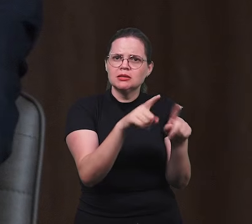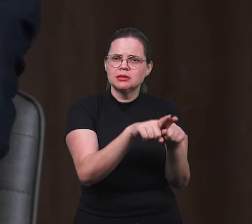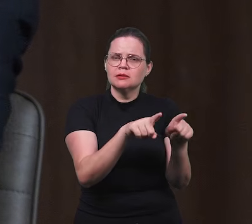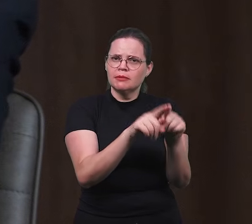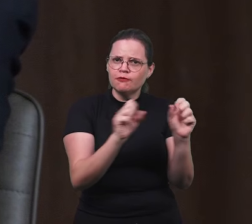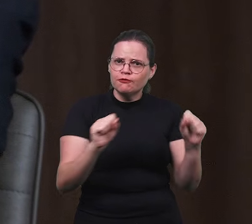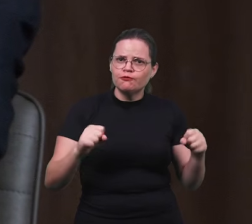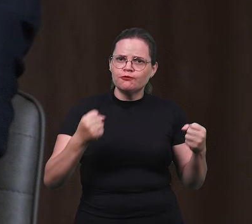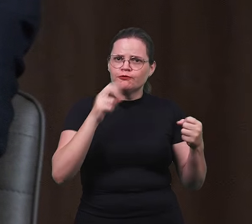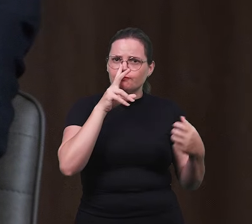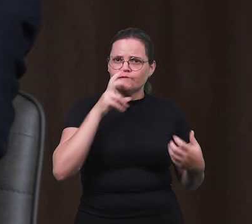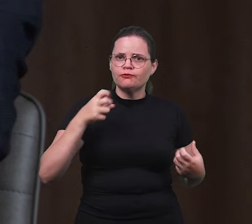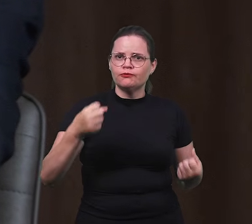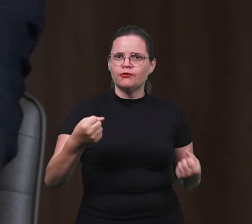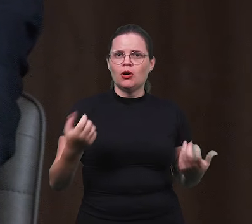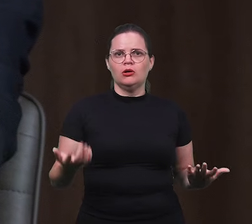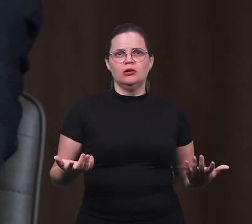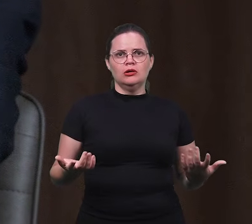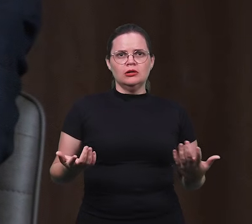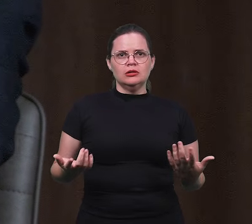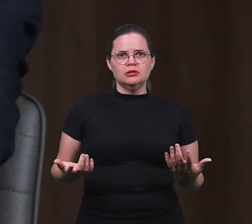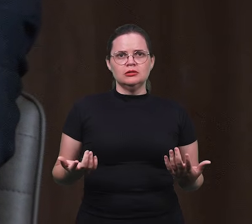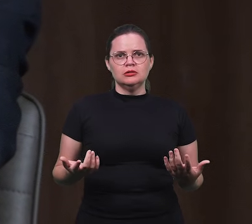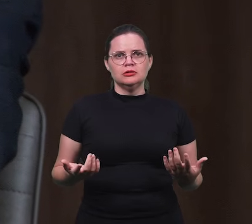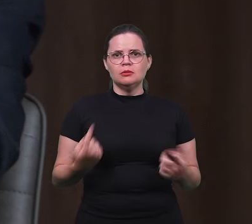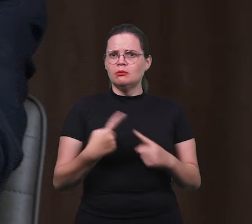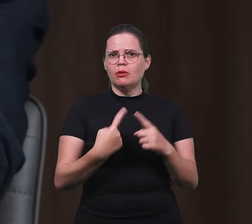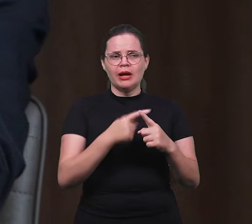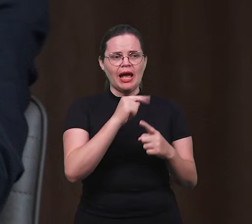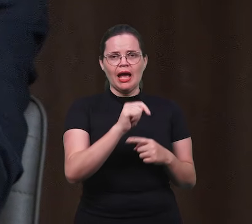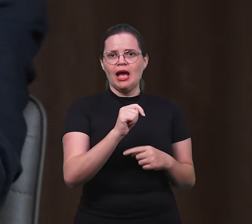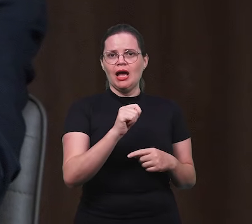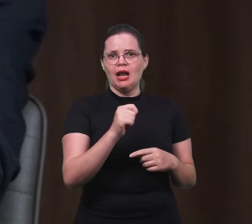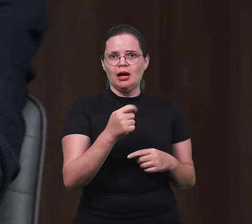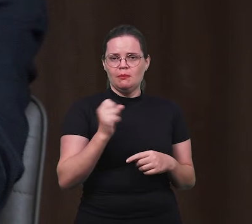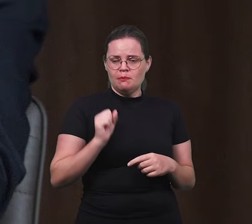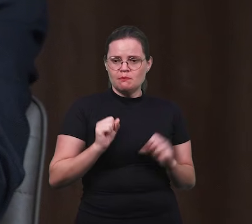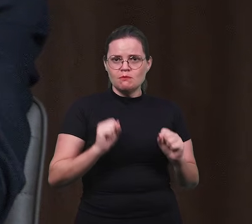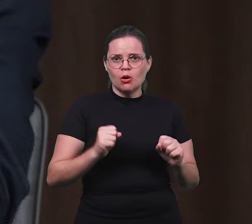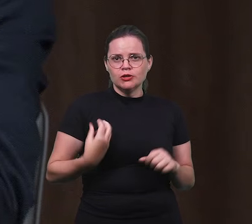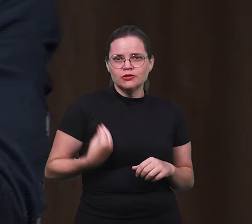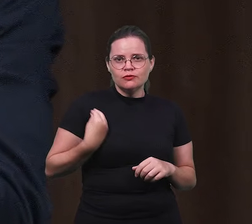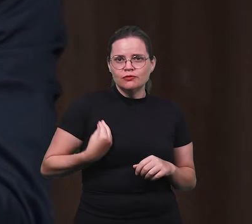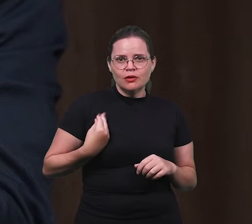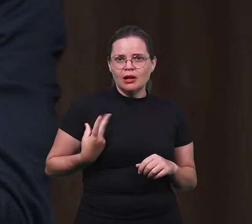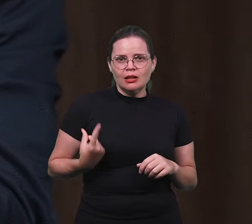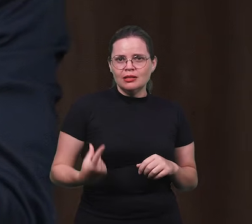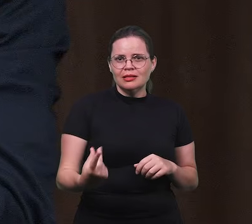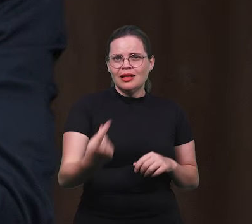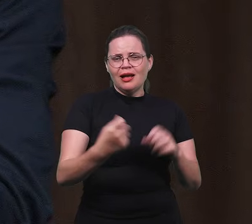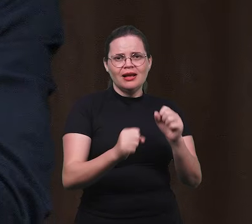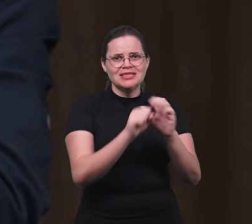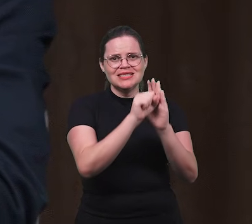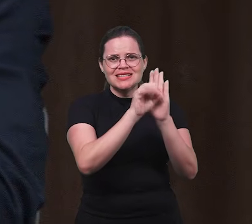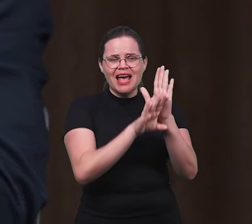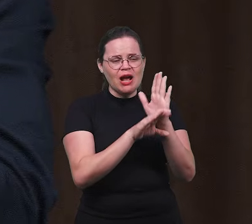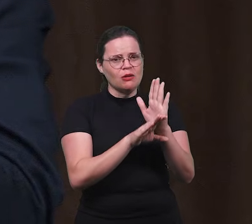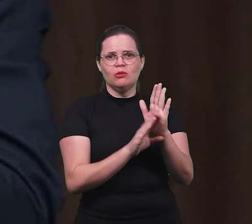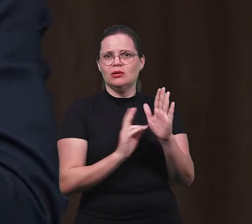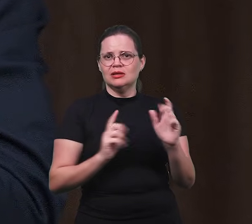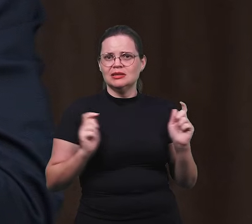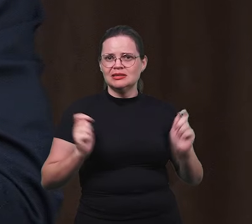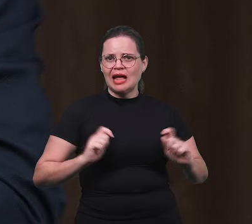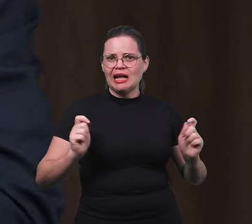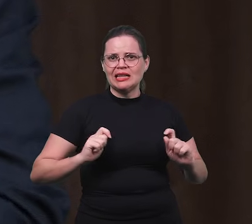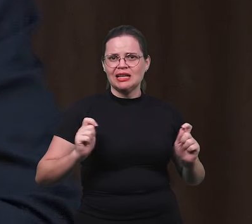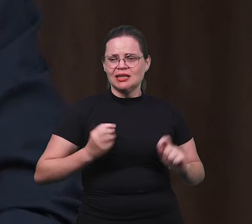muito sensível, ela tem um tronco muito forte que dura séculos. É muita natureza da mulher. Ela é muito sensível, e agora